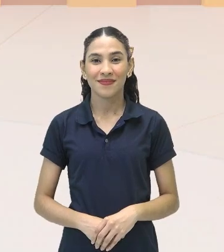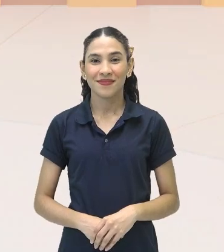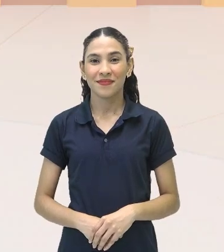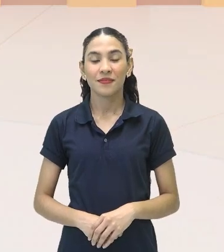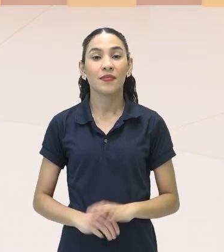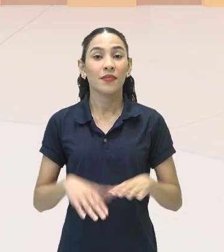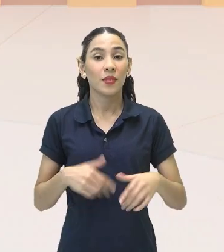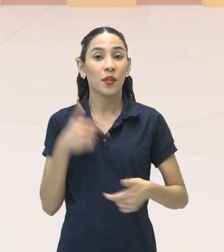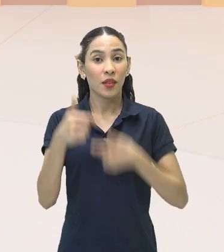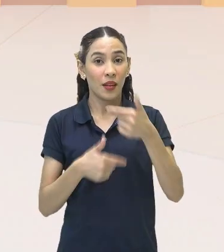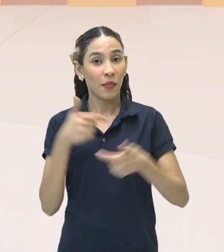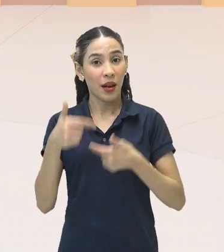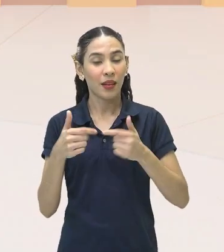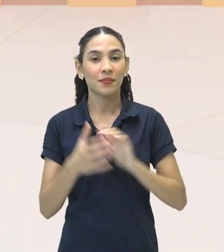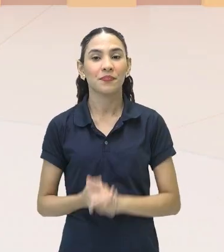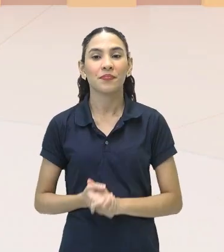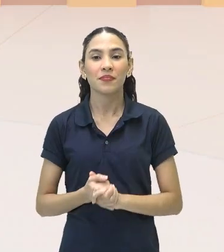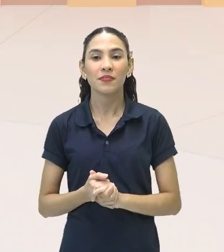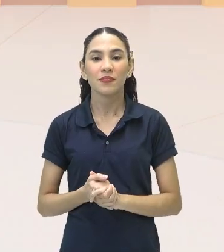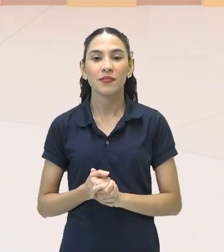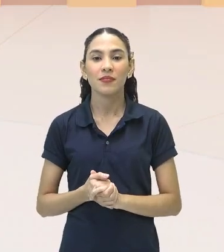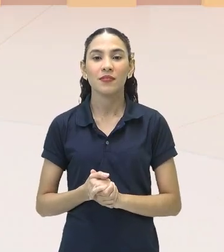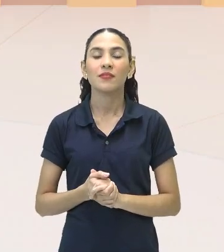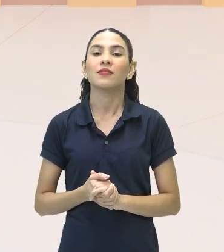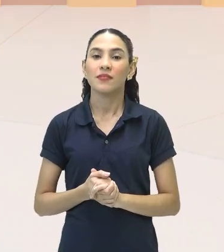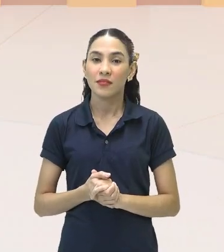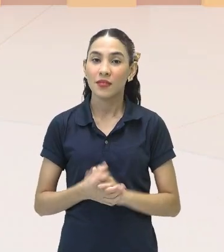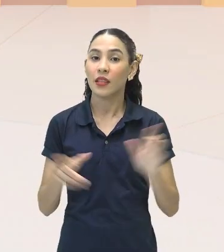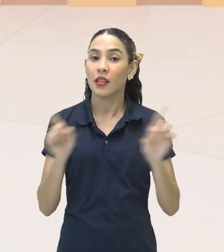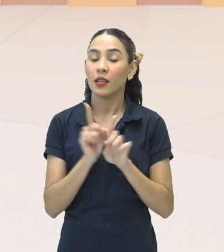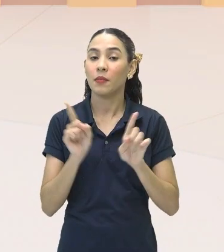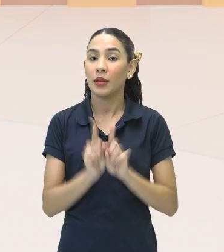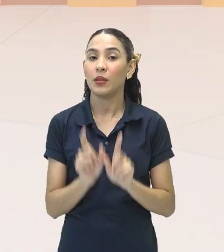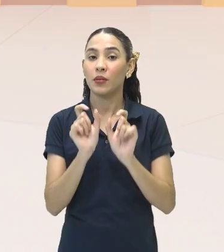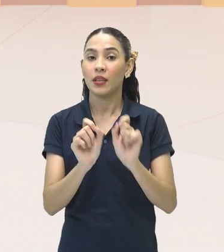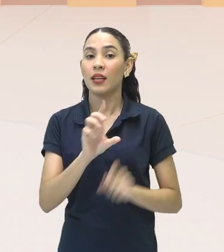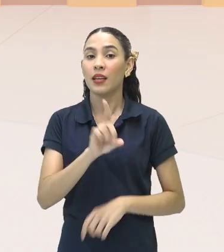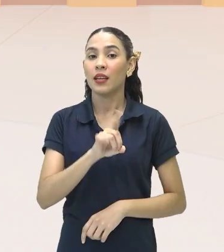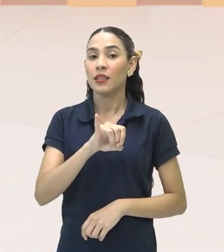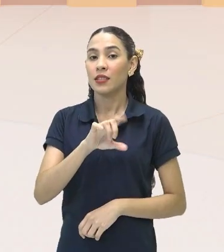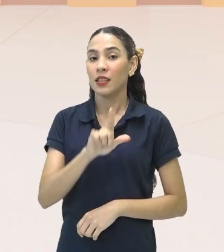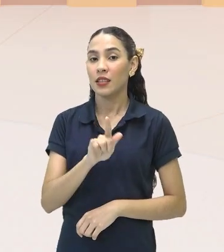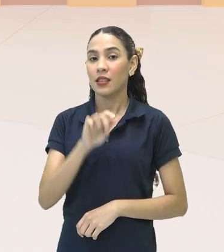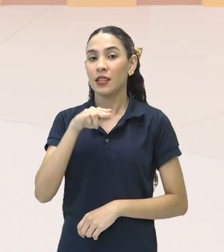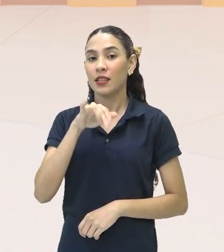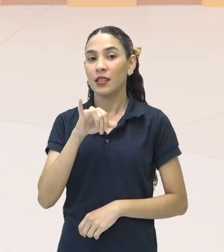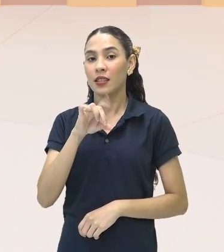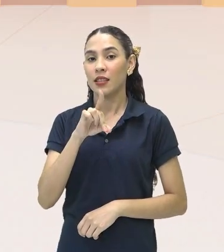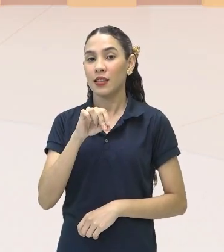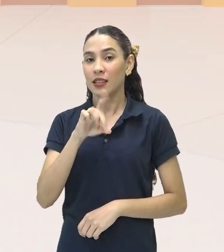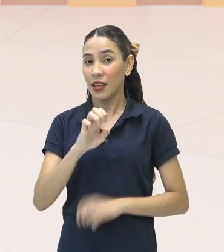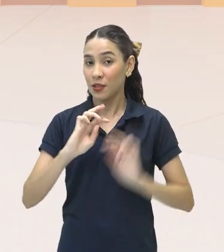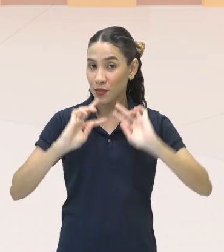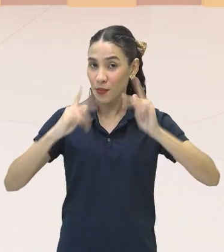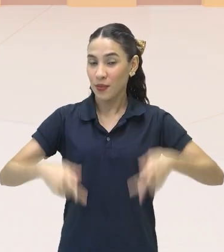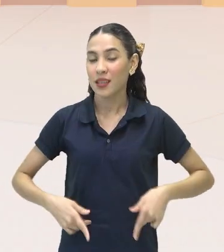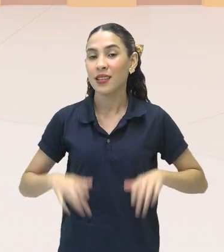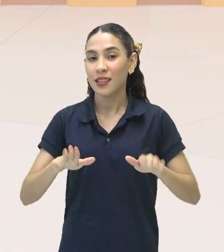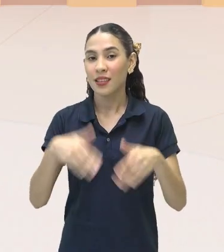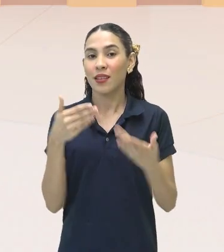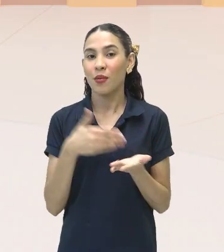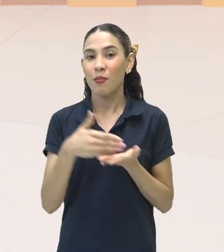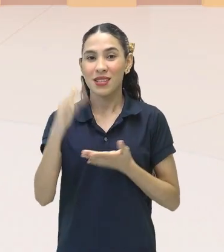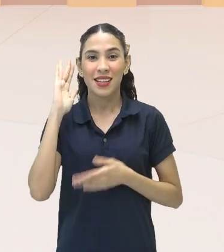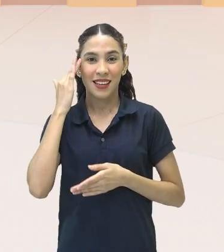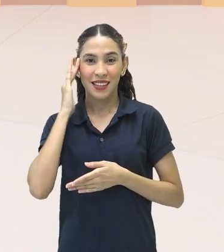O trabalho, né? O trabalho e a questão da dignidade humana. Vamos entender um